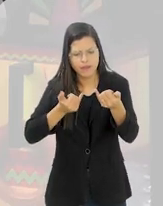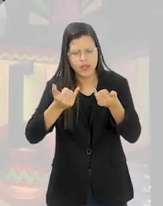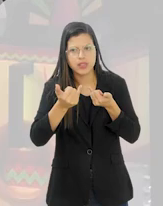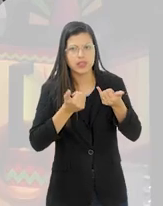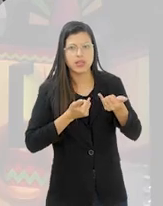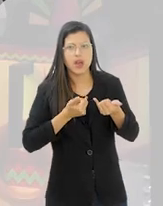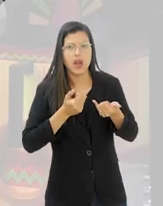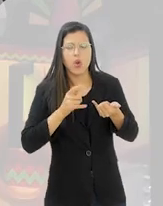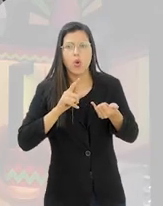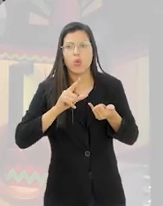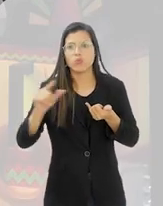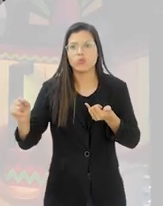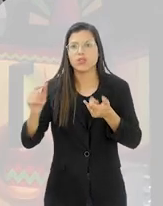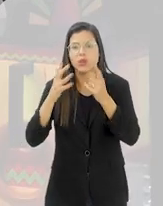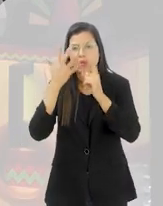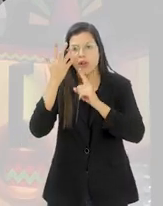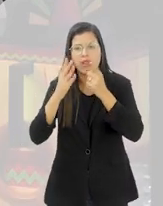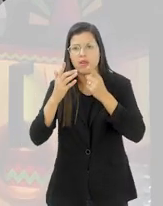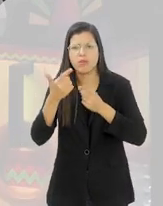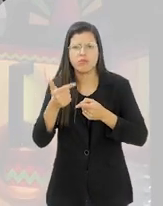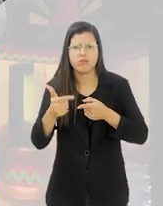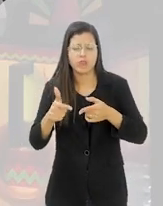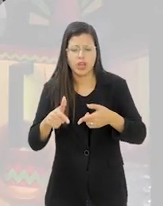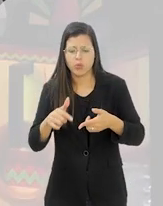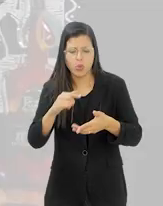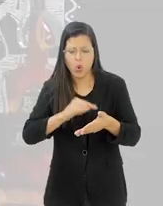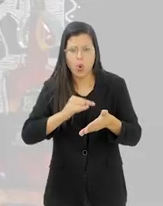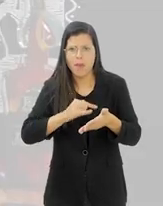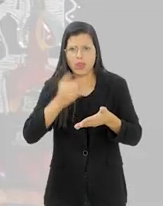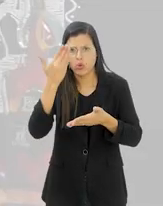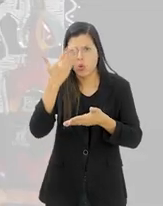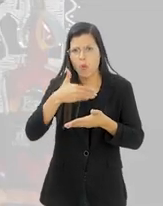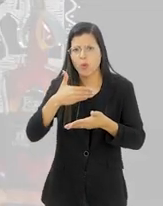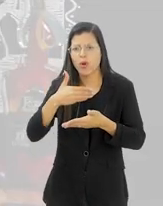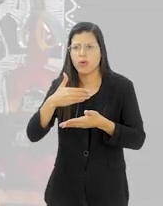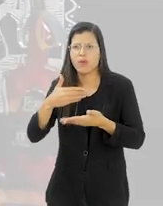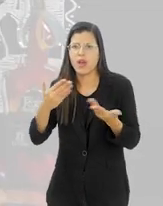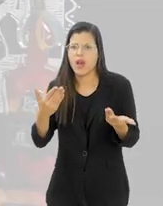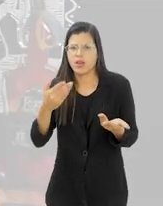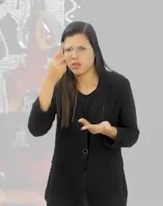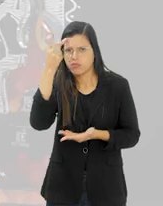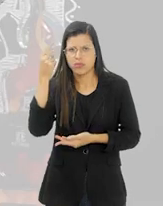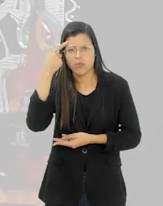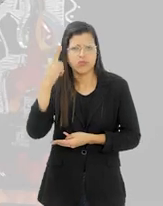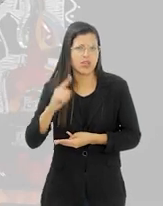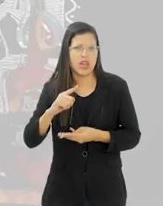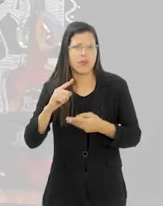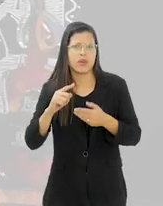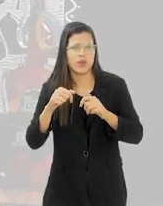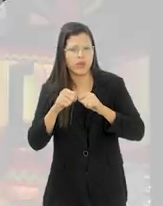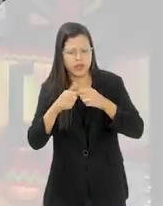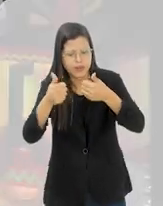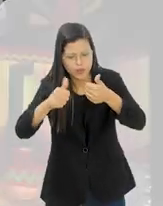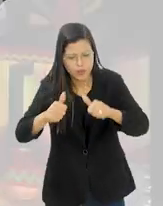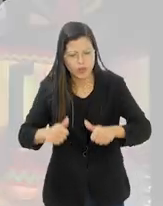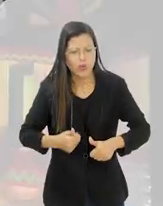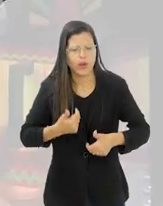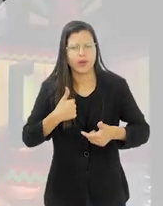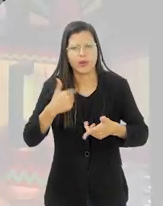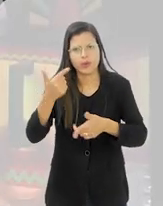indiretamente. Eu saio do carnaval e não tenho contra-cheque. Se eu não for famoso, ninguém sabe que eu trabalhei, que eu fiz ali, que eu fiz a